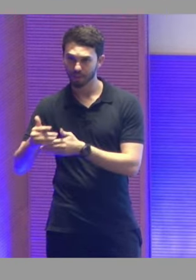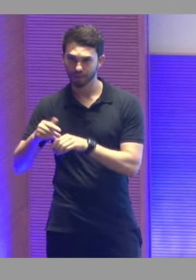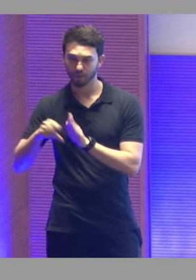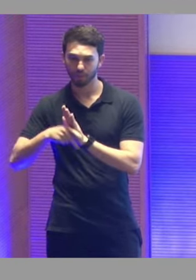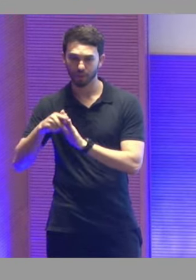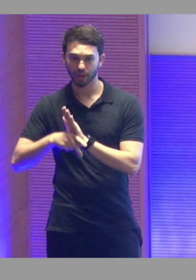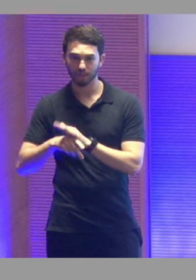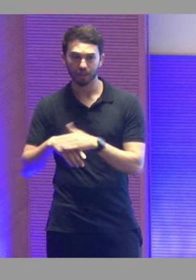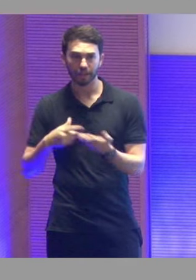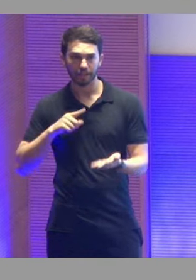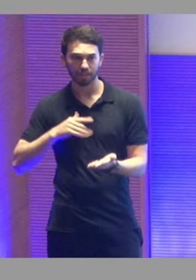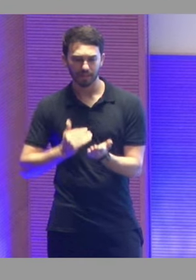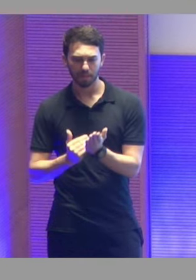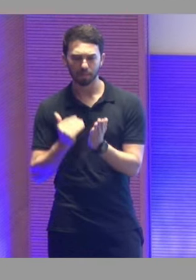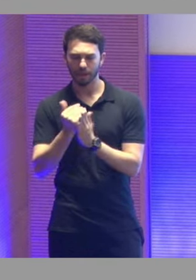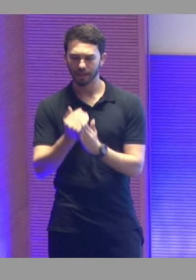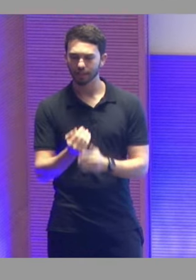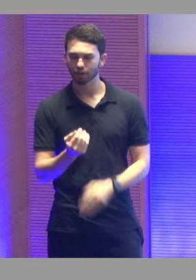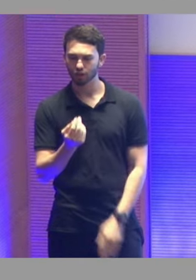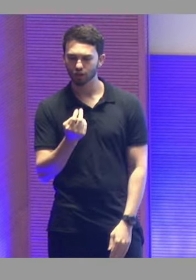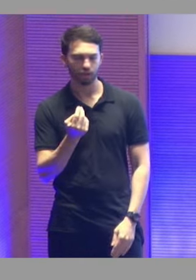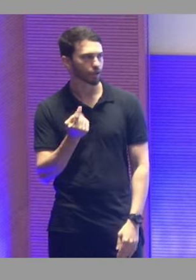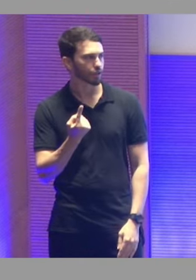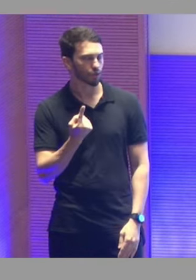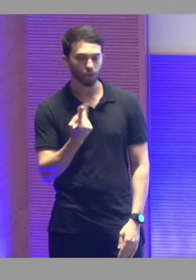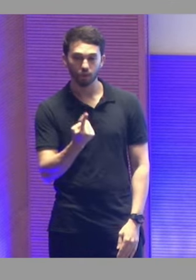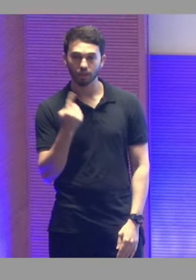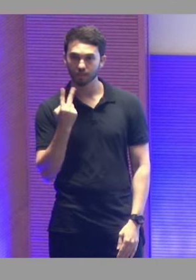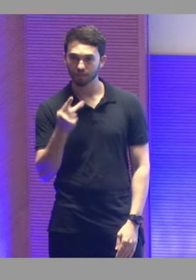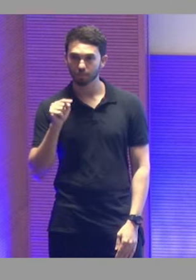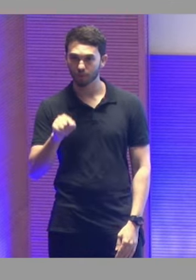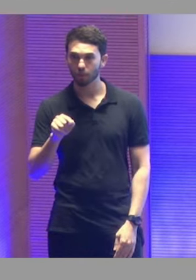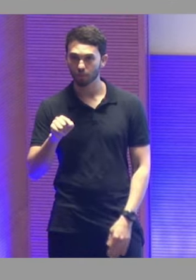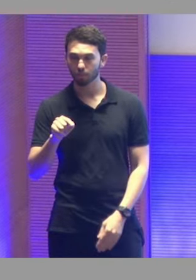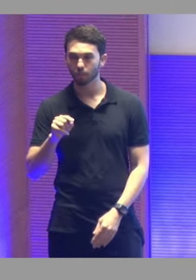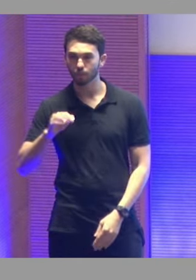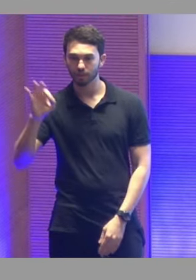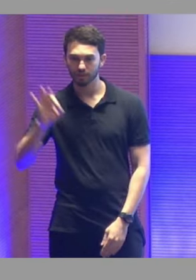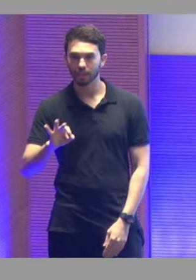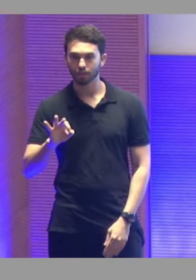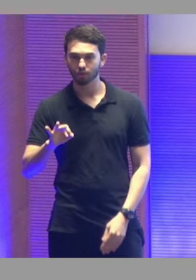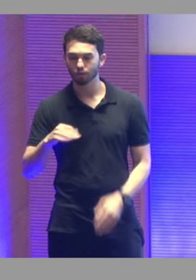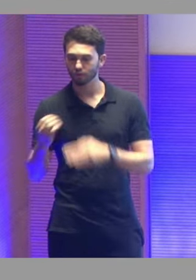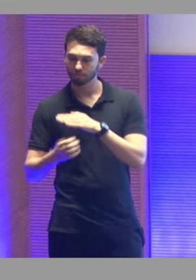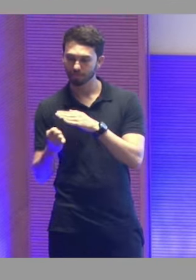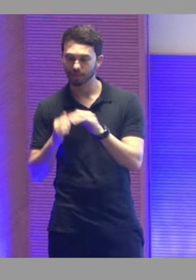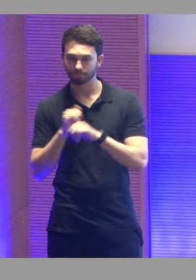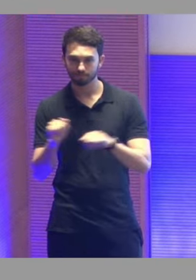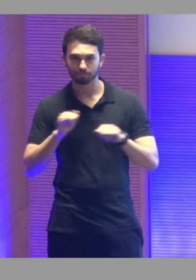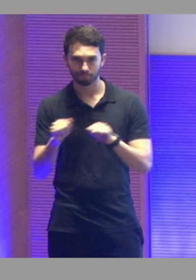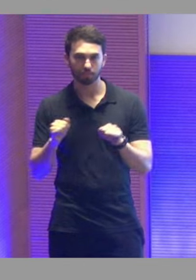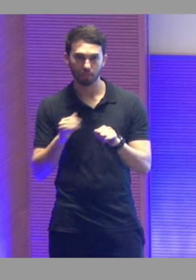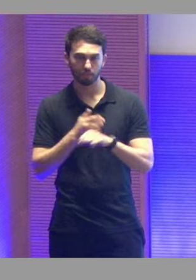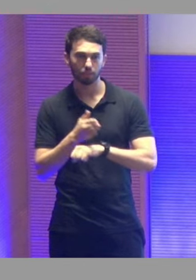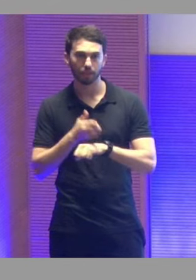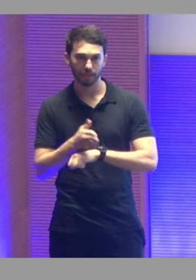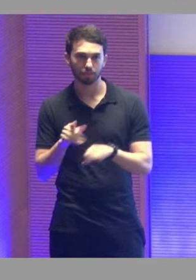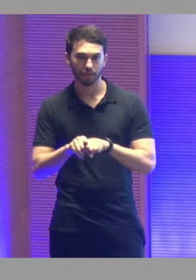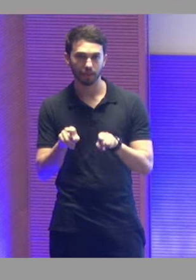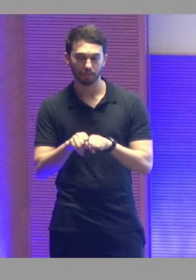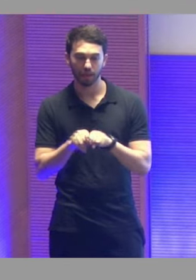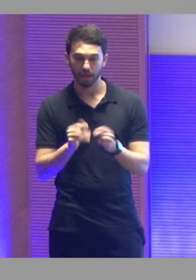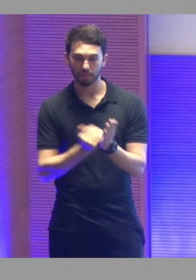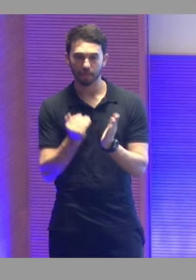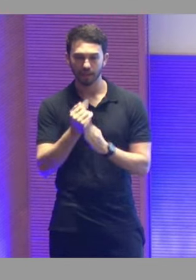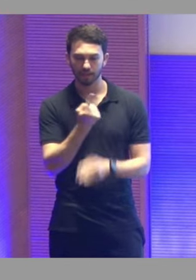nós tivemos um aumento de mais de 2000% no número de organiza ações reportando os seus inventários e um aumento de